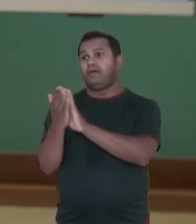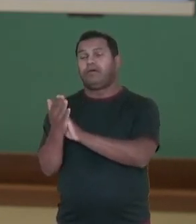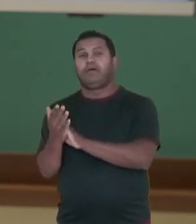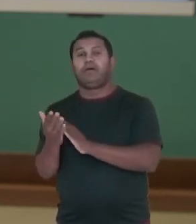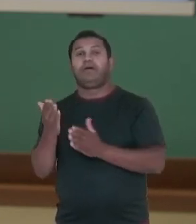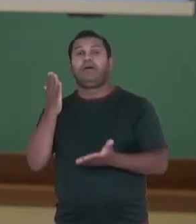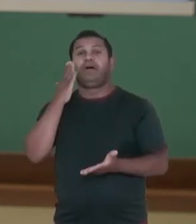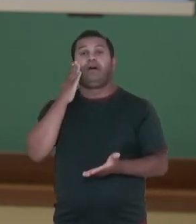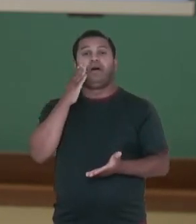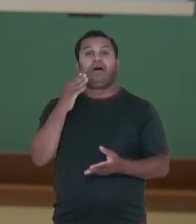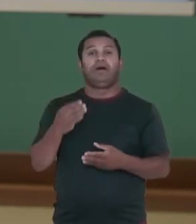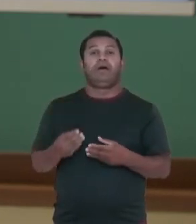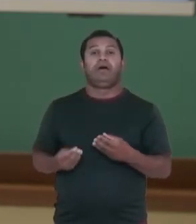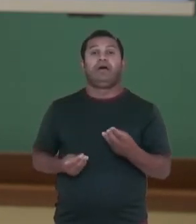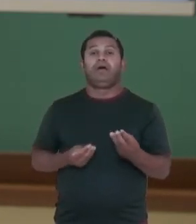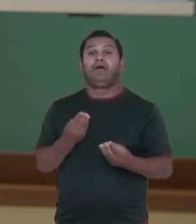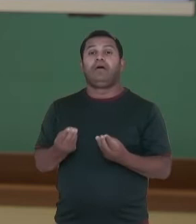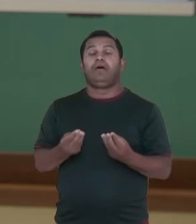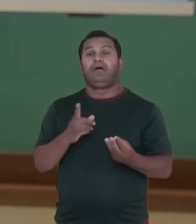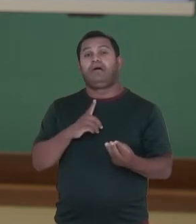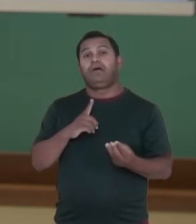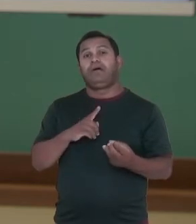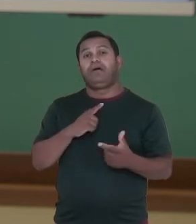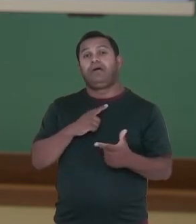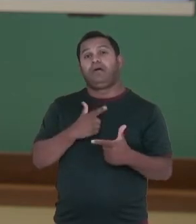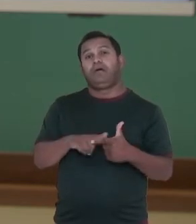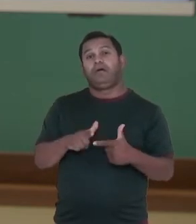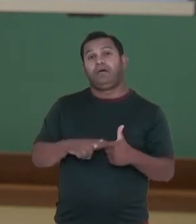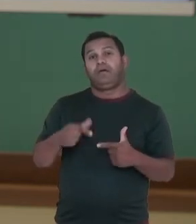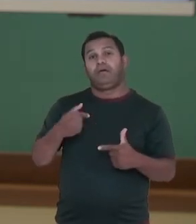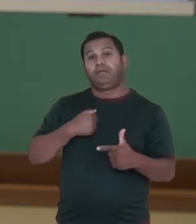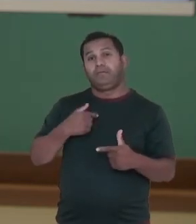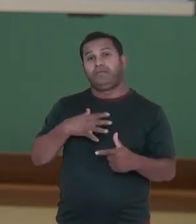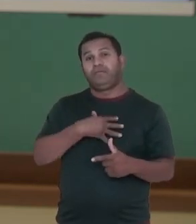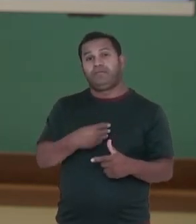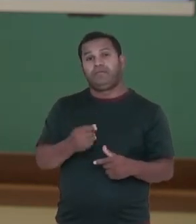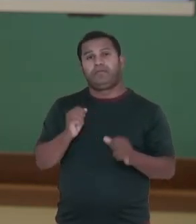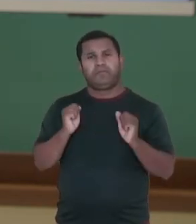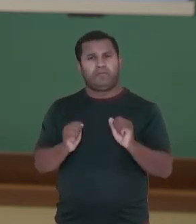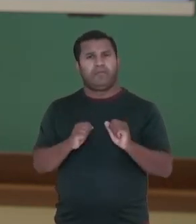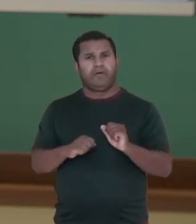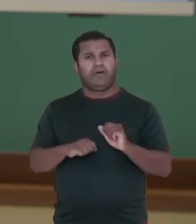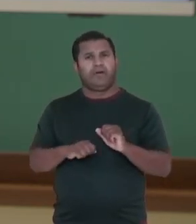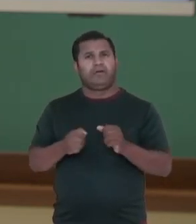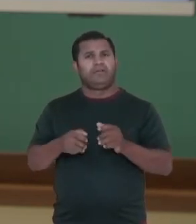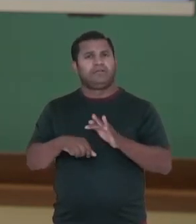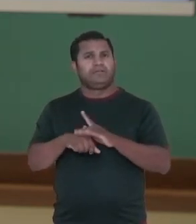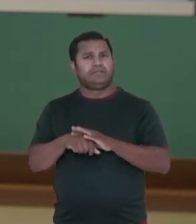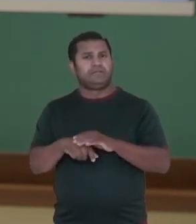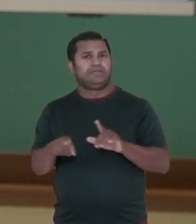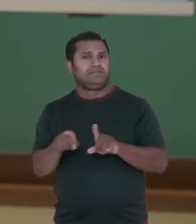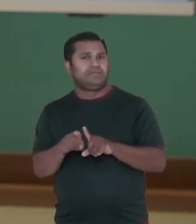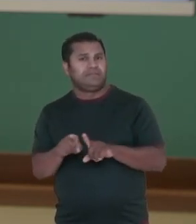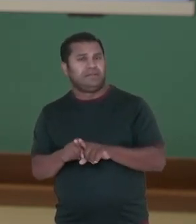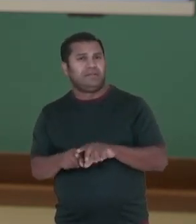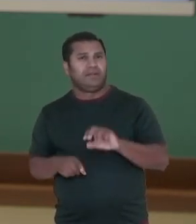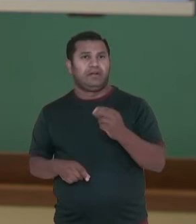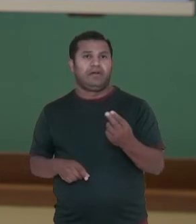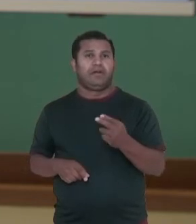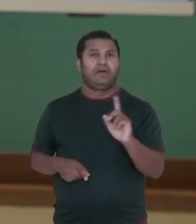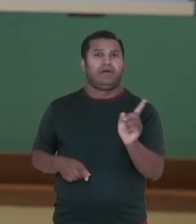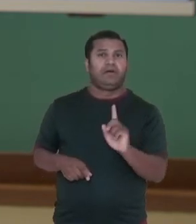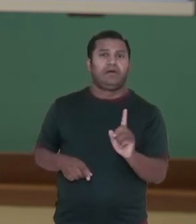possibilidade que eu tenho do meu filho nascer com essa característica ou não? Será que eu posso ter filhos, né? Só que ele tem